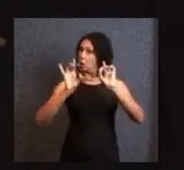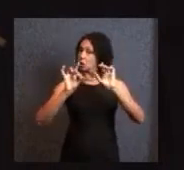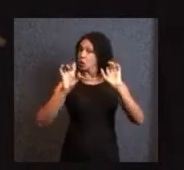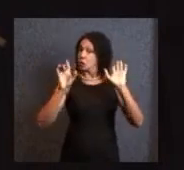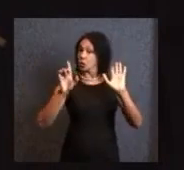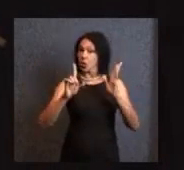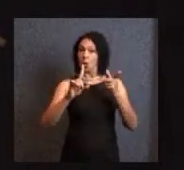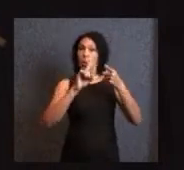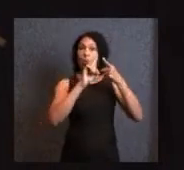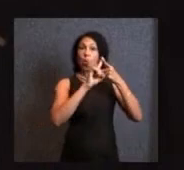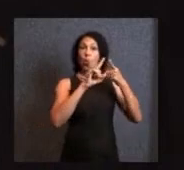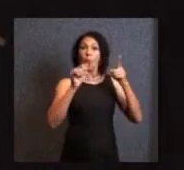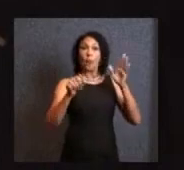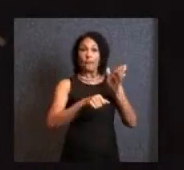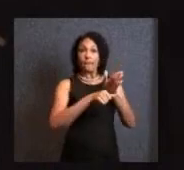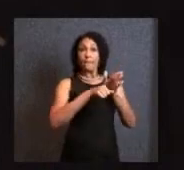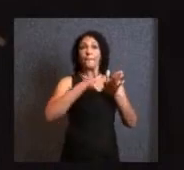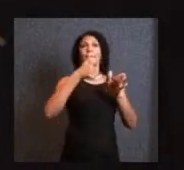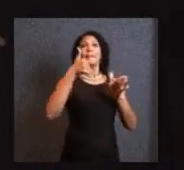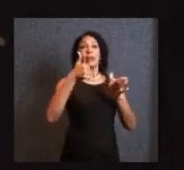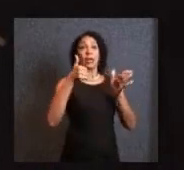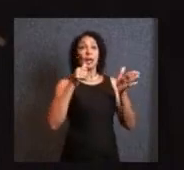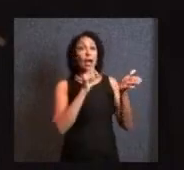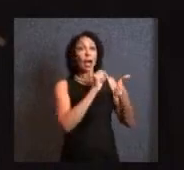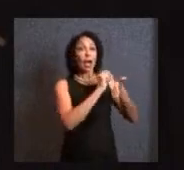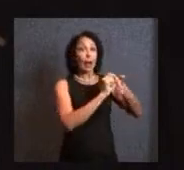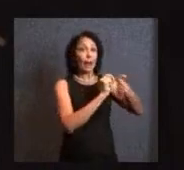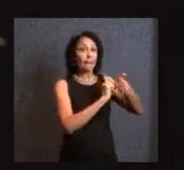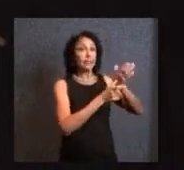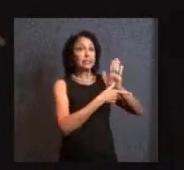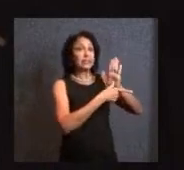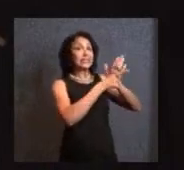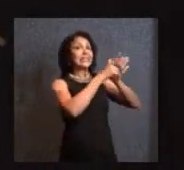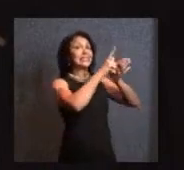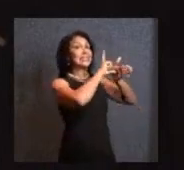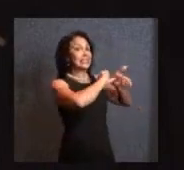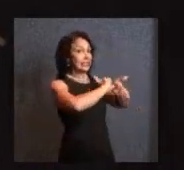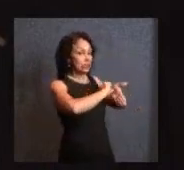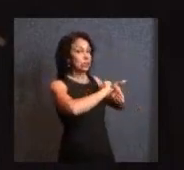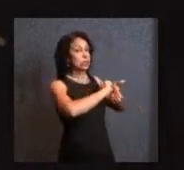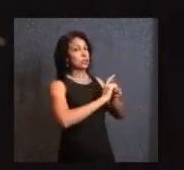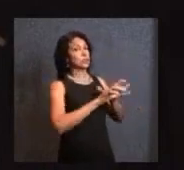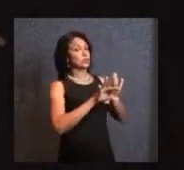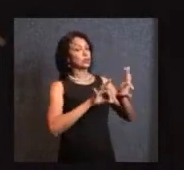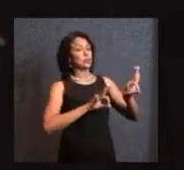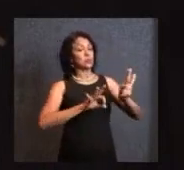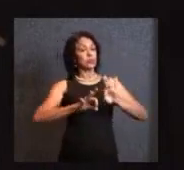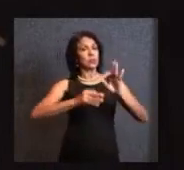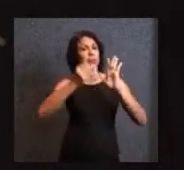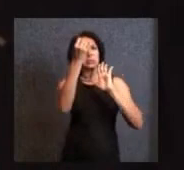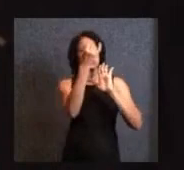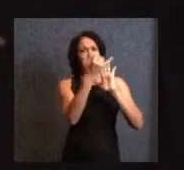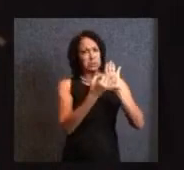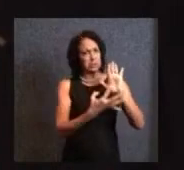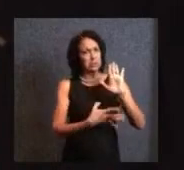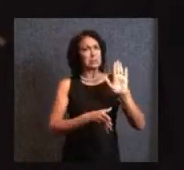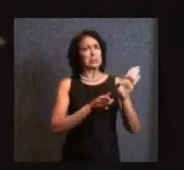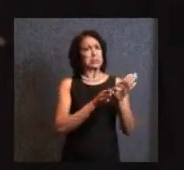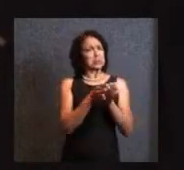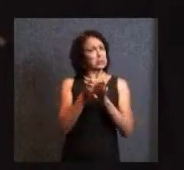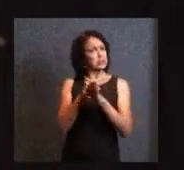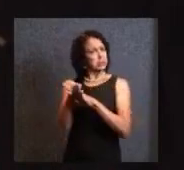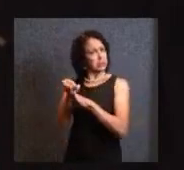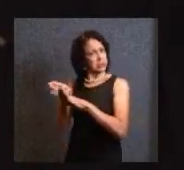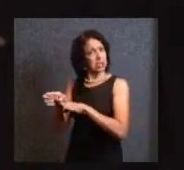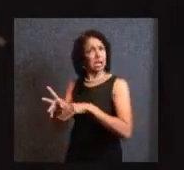pontos, é apenas um primeiro passo, né? Antes da aplicação vem a preparação, que vai consistir em um